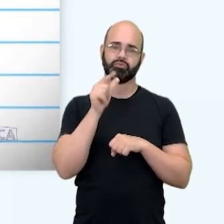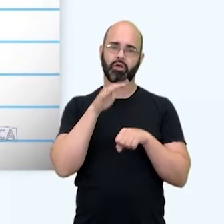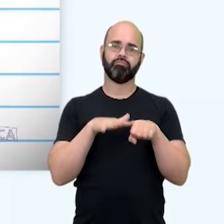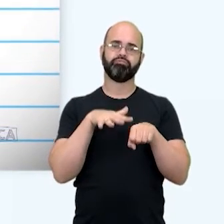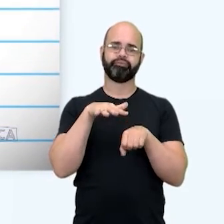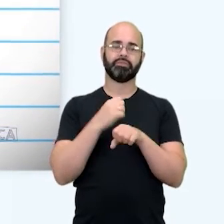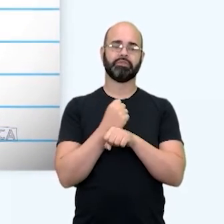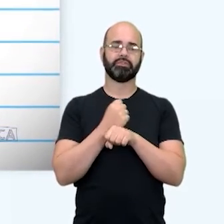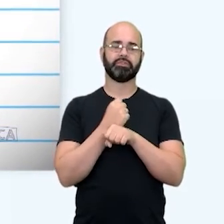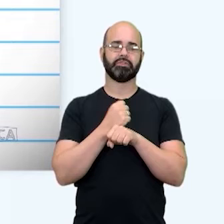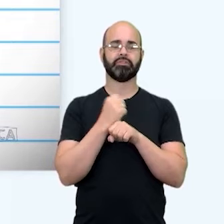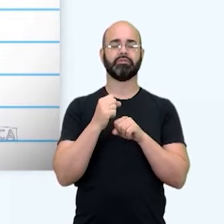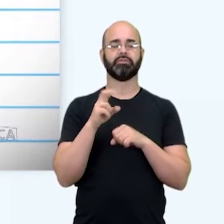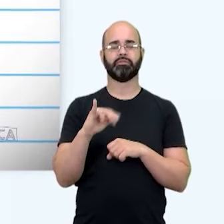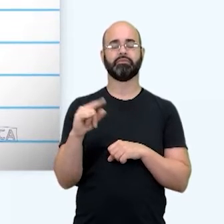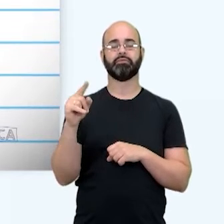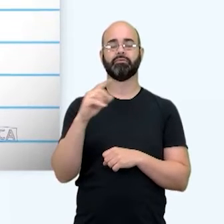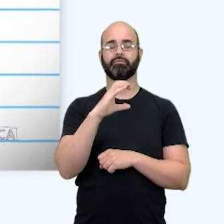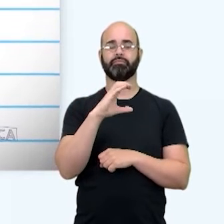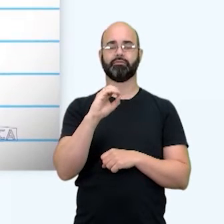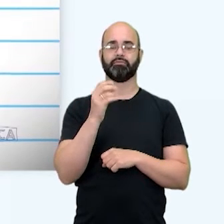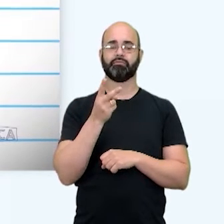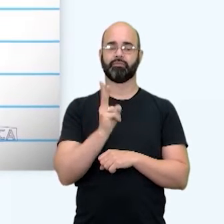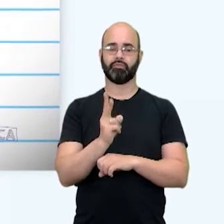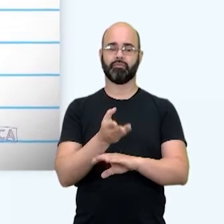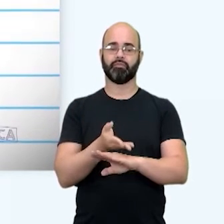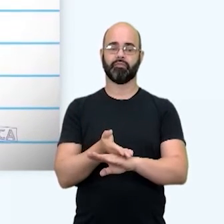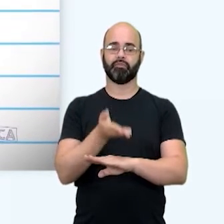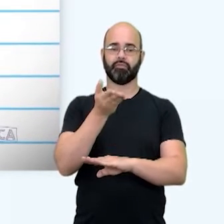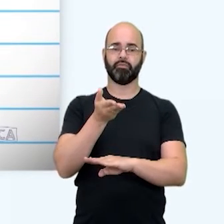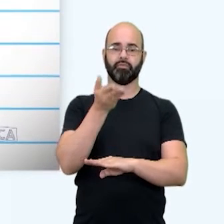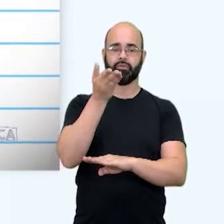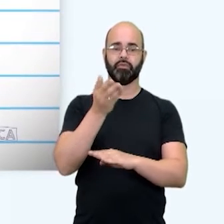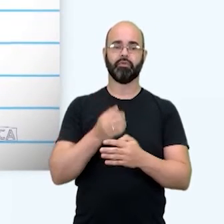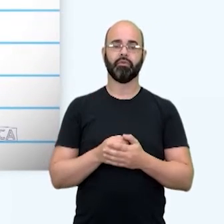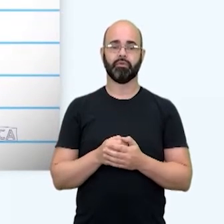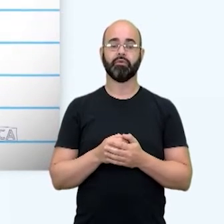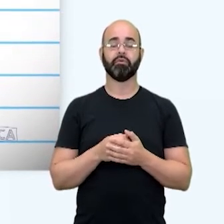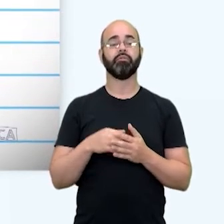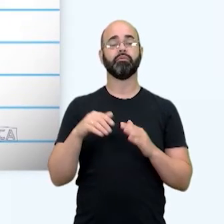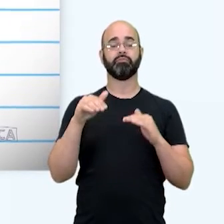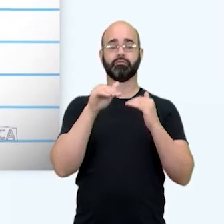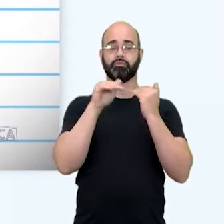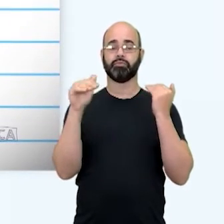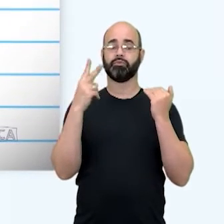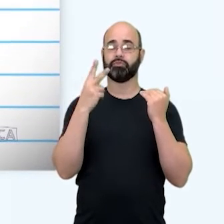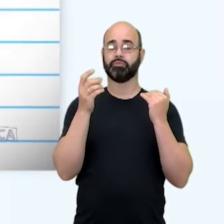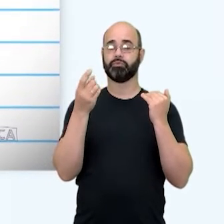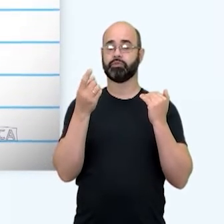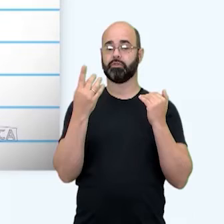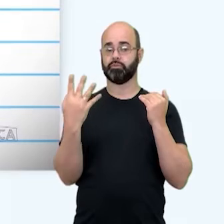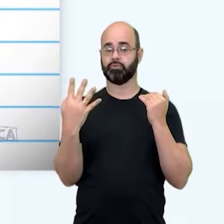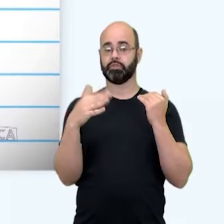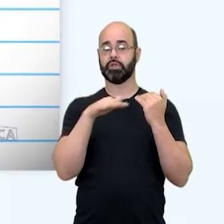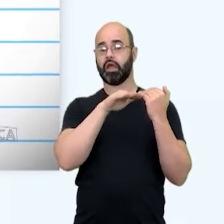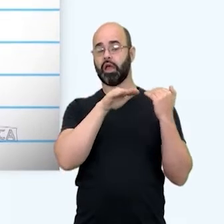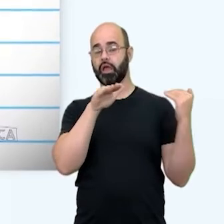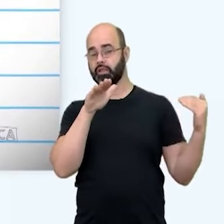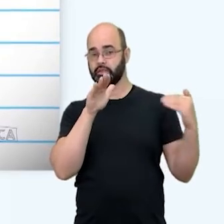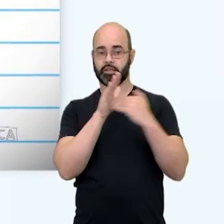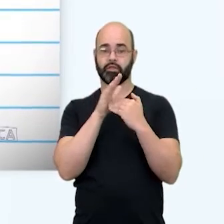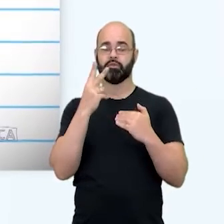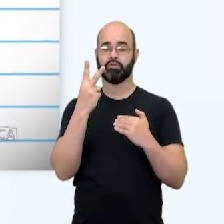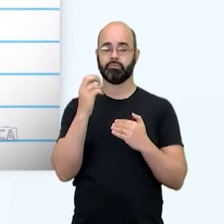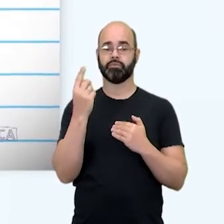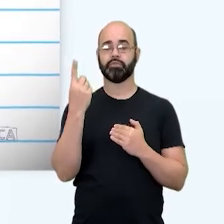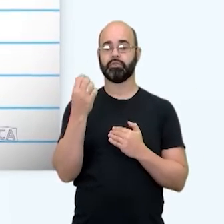emissões globais de dióxido de carbono oriundas do setor energético mantiveram-se estáveis de 2014 a 2016, apesar